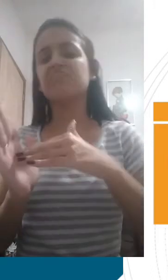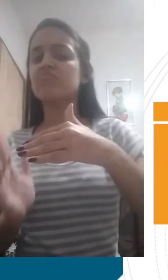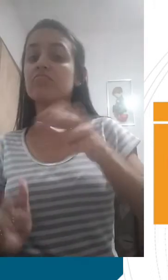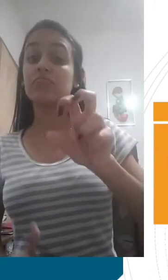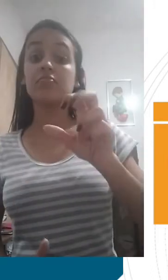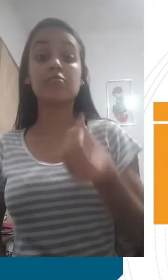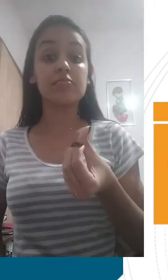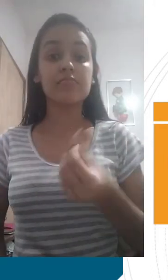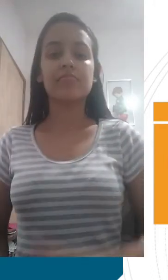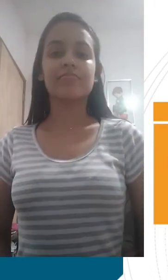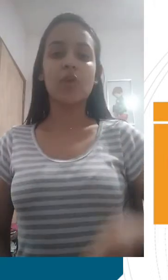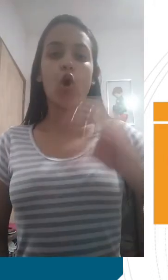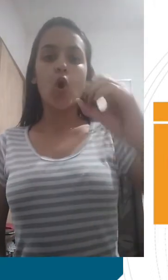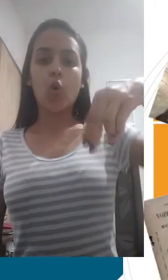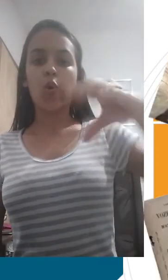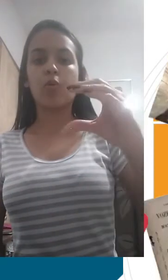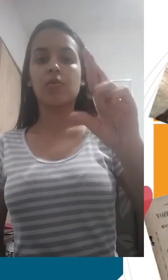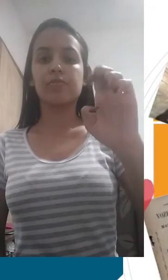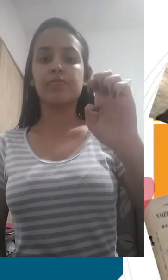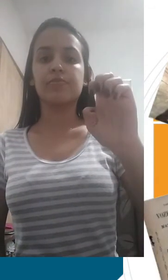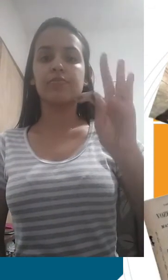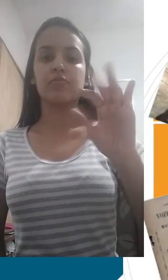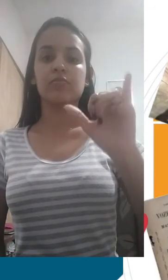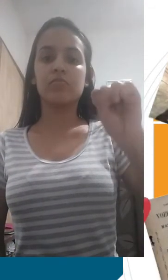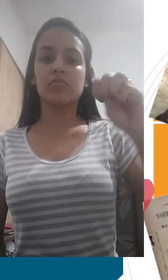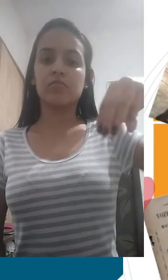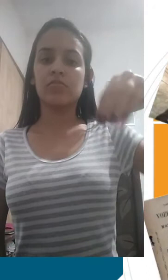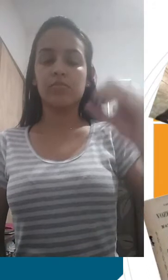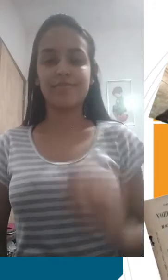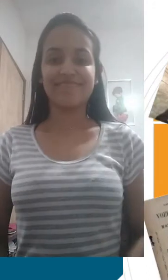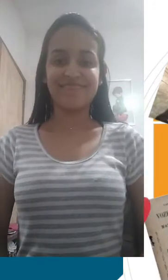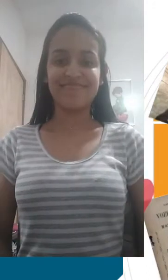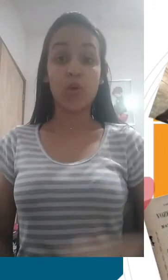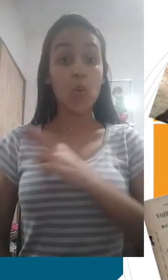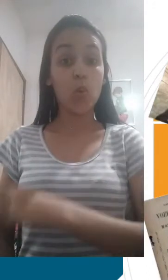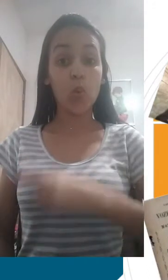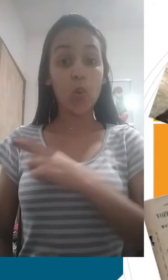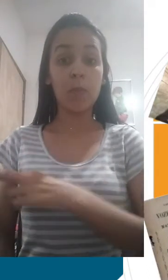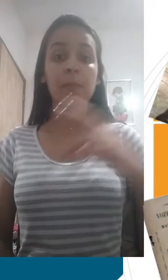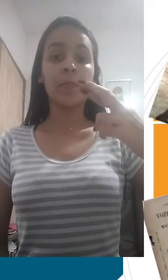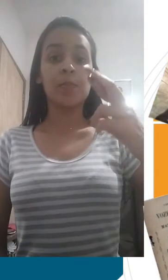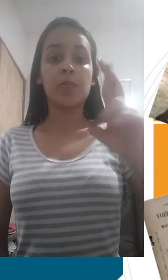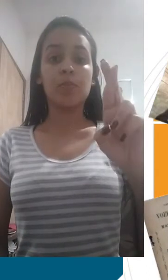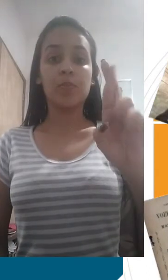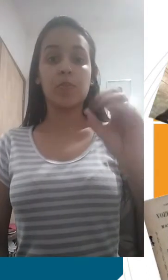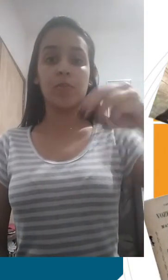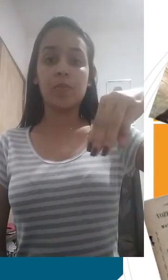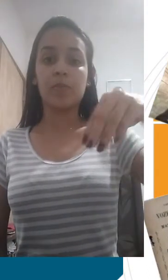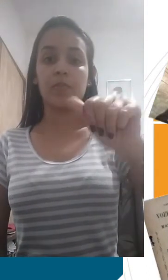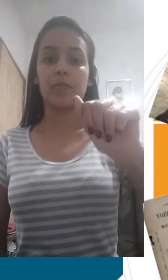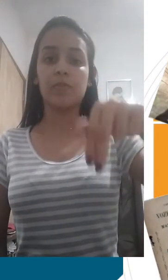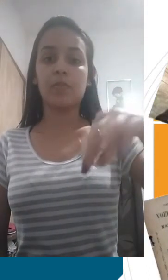1950-1956, concretismo. Romantismo, século XIX. O romantismo é dividido em